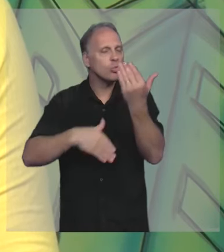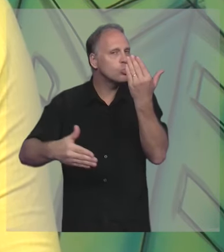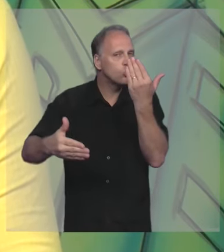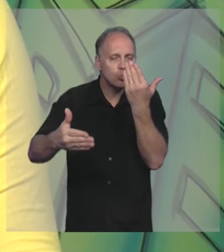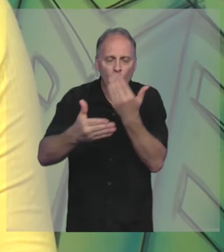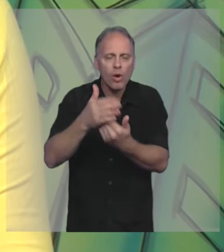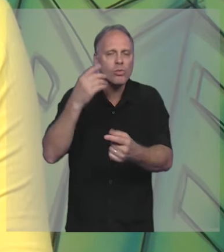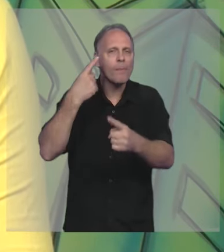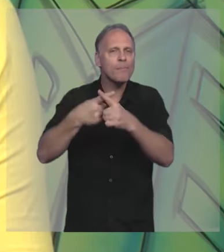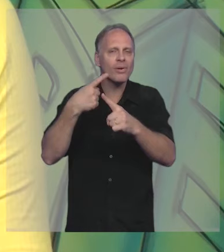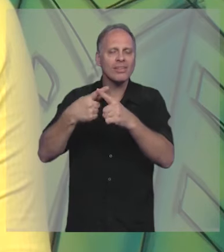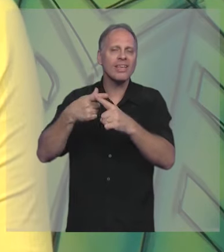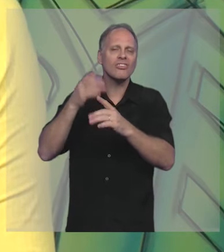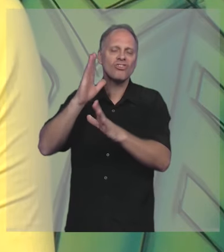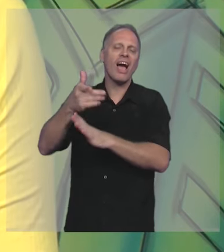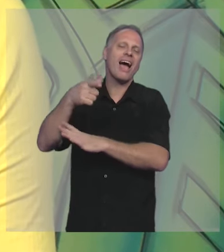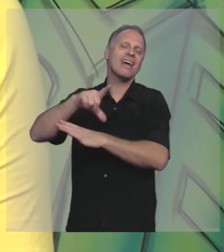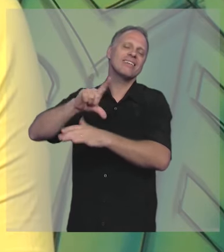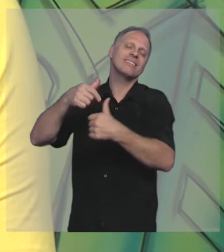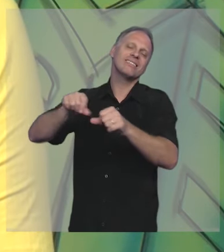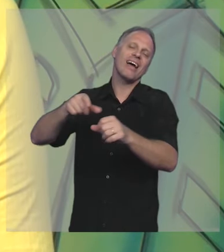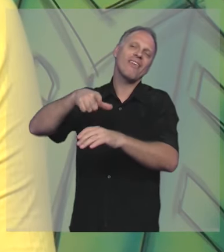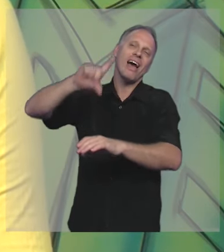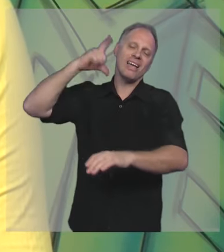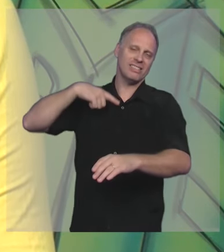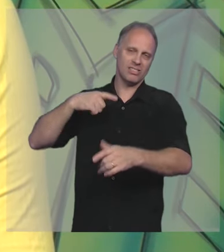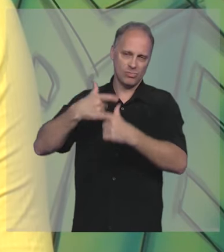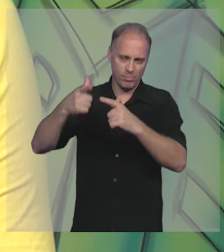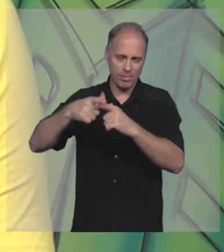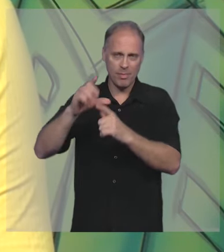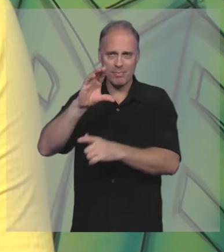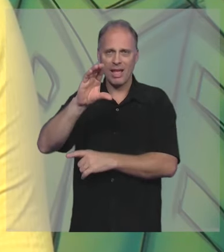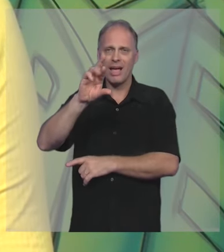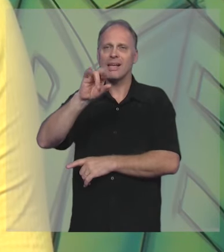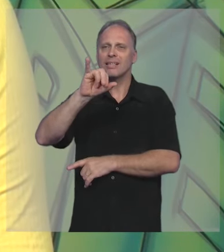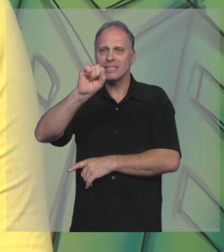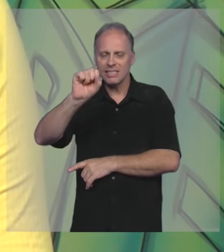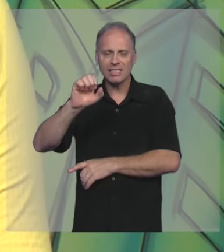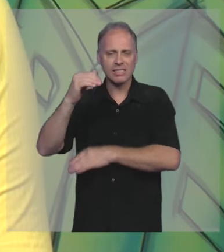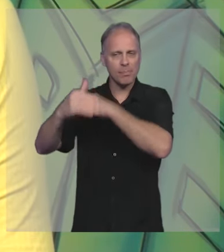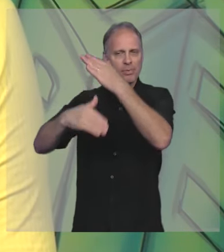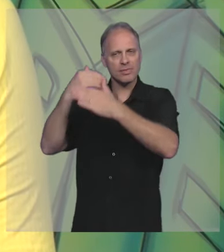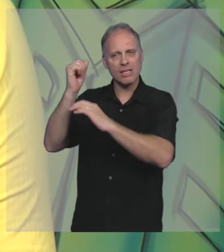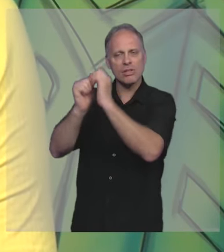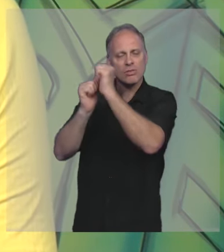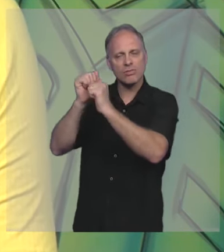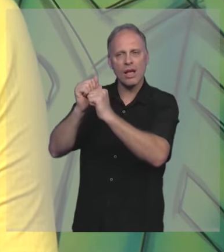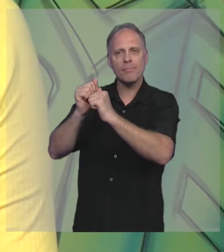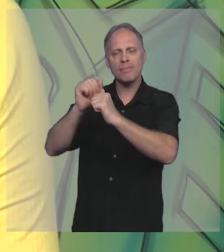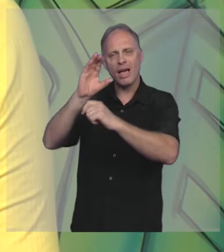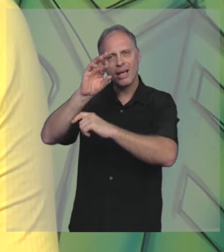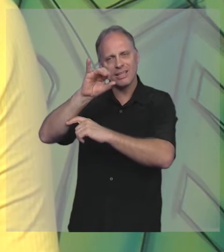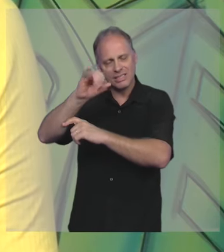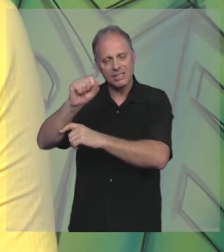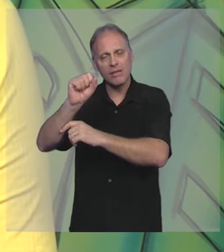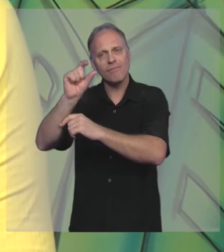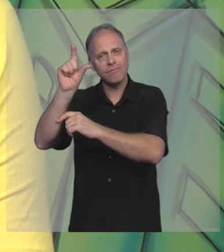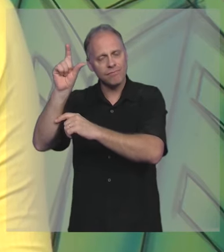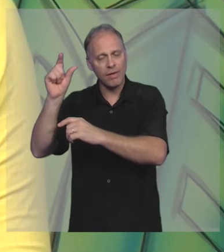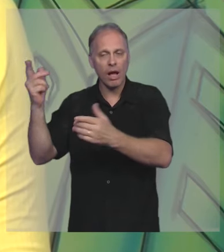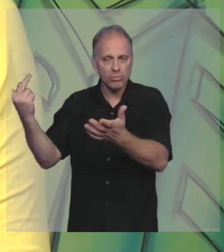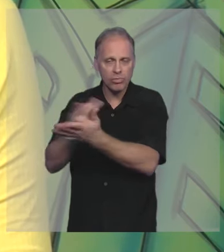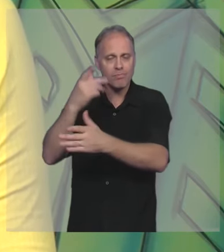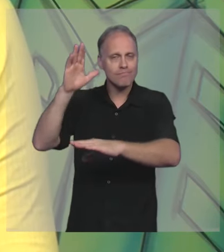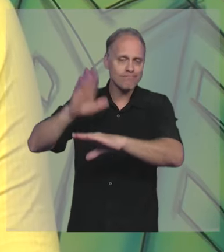de o Brasil já estava antes da crise nesse processo de industrialização. A crise veio a agravar